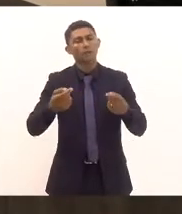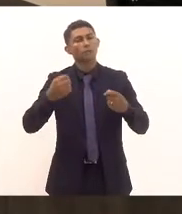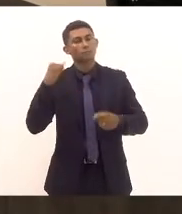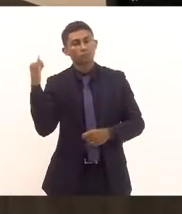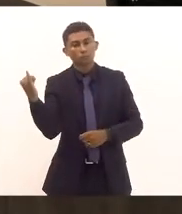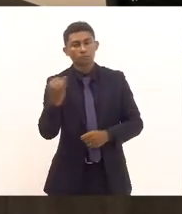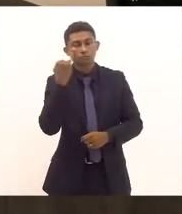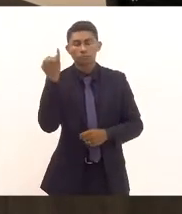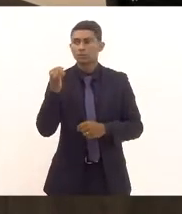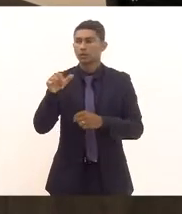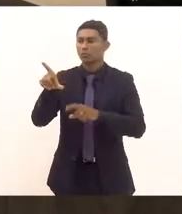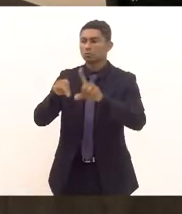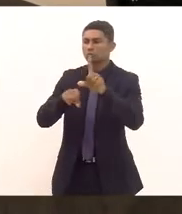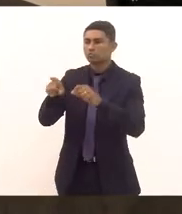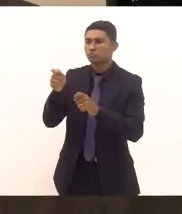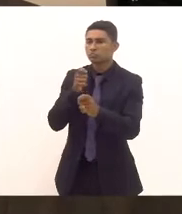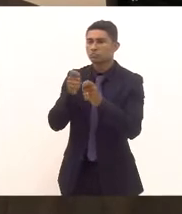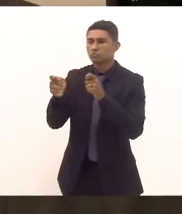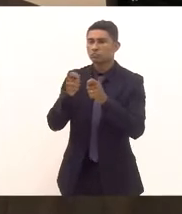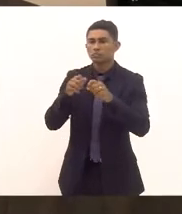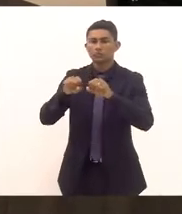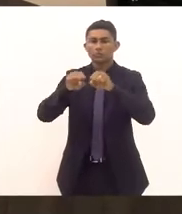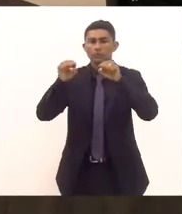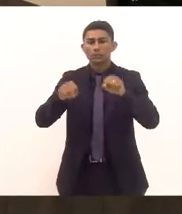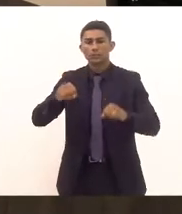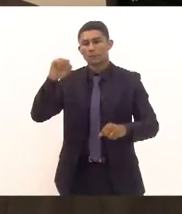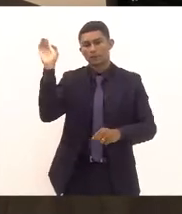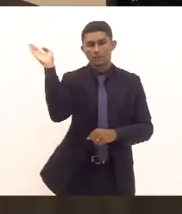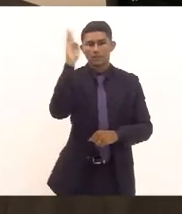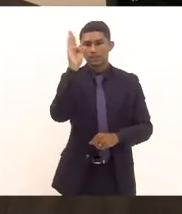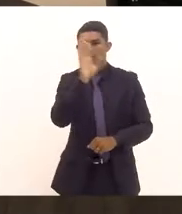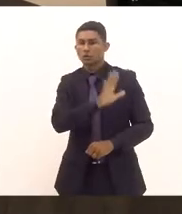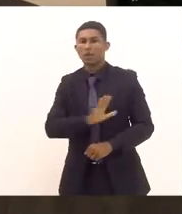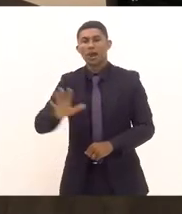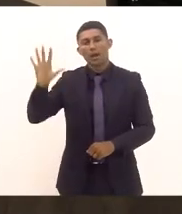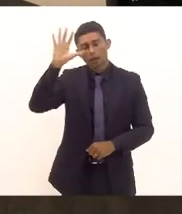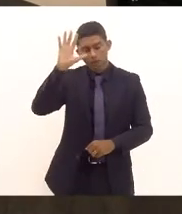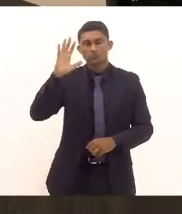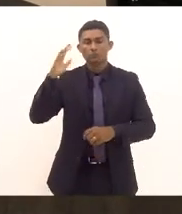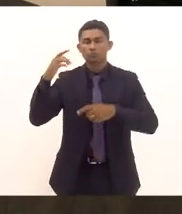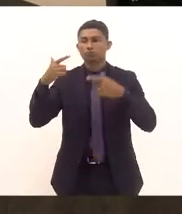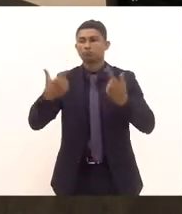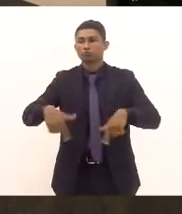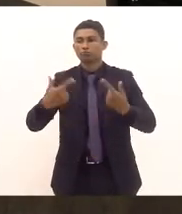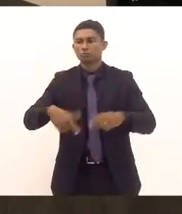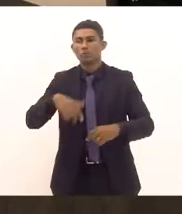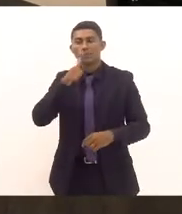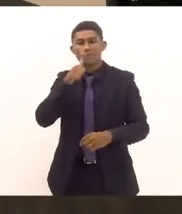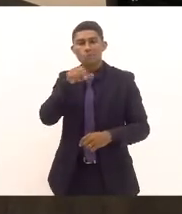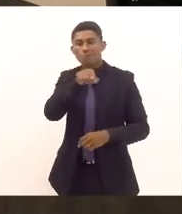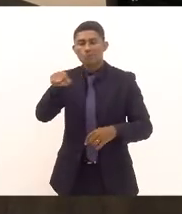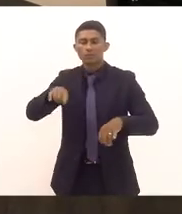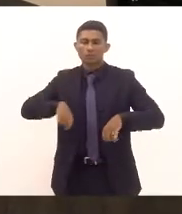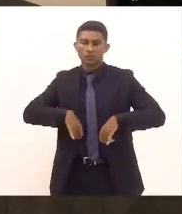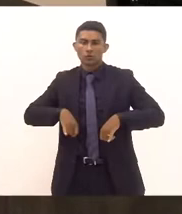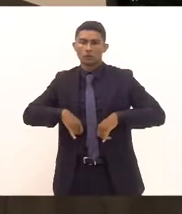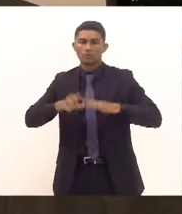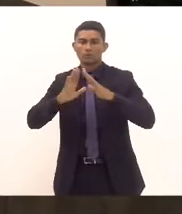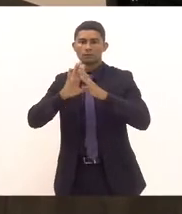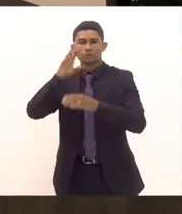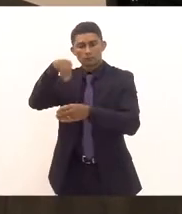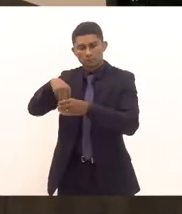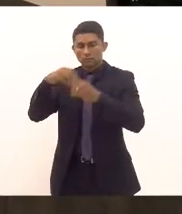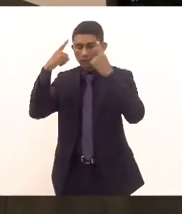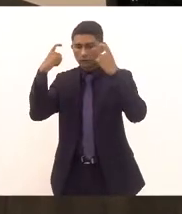processo seletivo no Sistema Nacional de empregos para mulheres que sofrem violência doméstica e